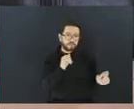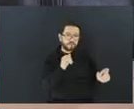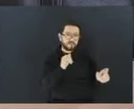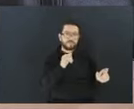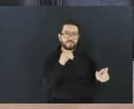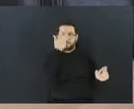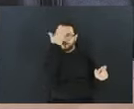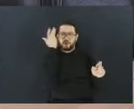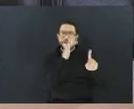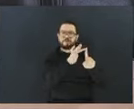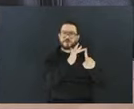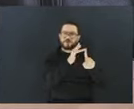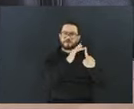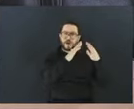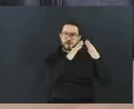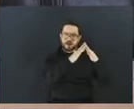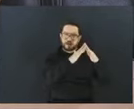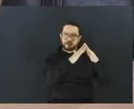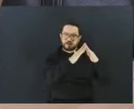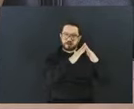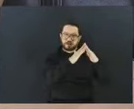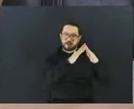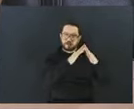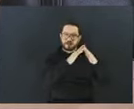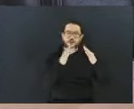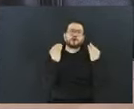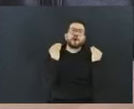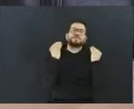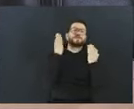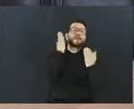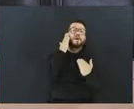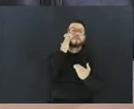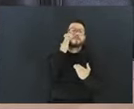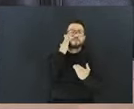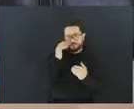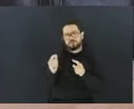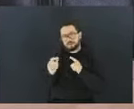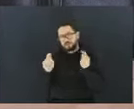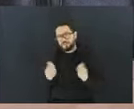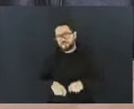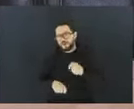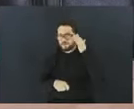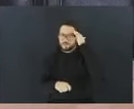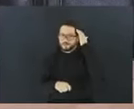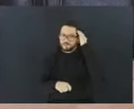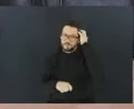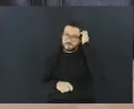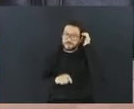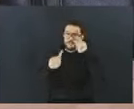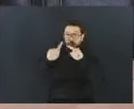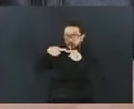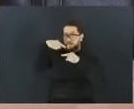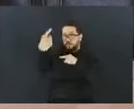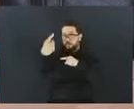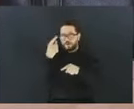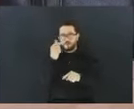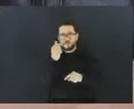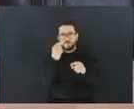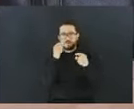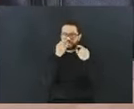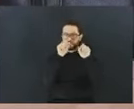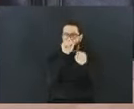violência doméstica. Nós temos sim. Né? Então, o policial, depois, se puderem repassar isso para ela, a gente tem, ao checar o nome do